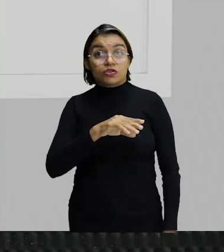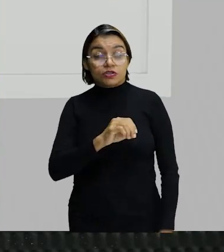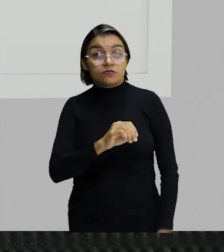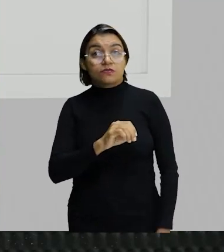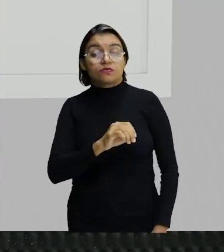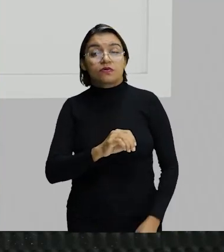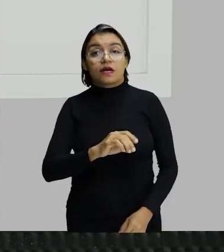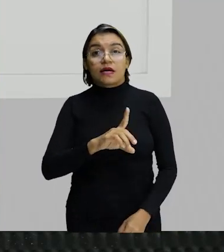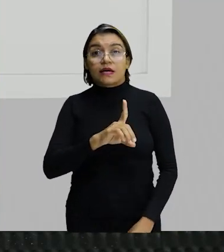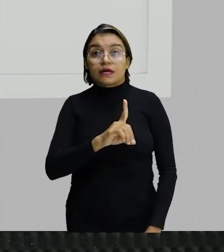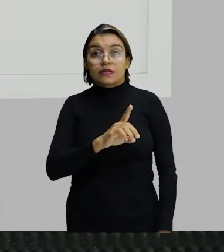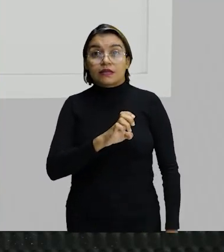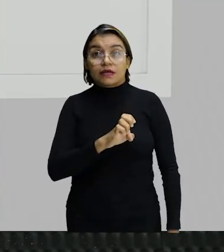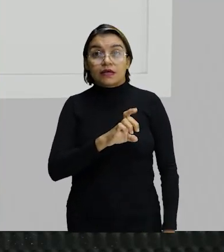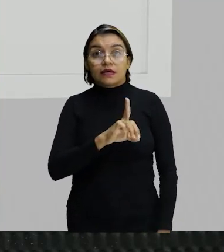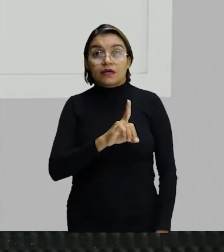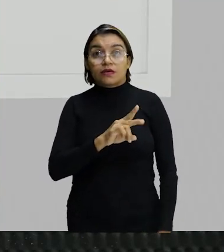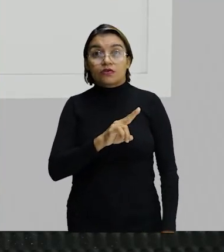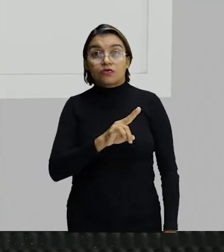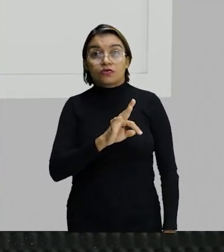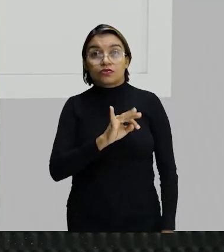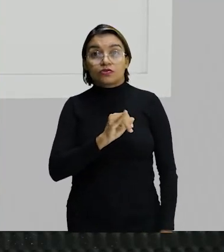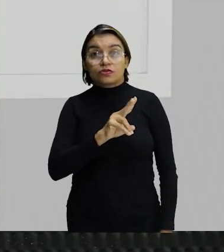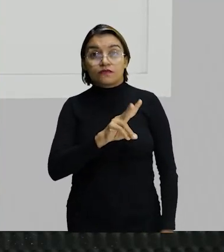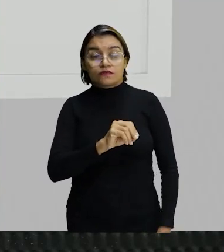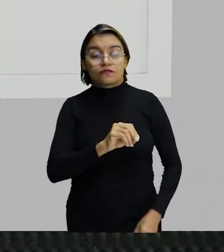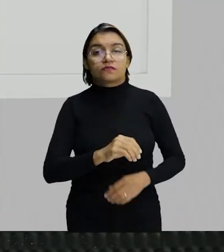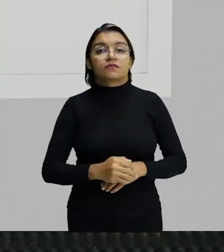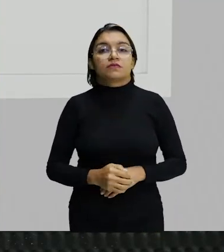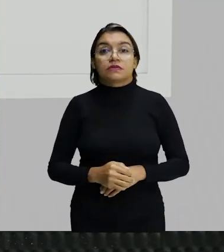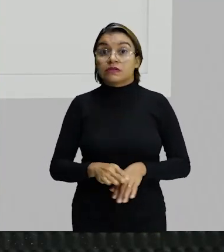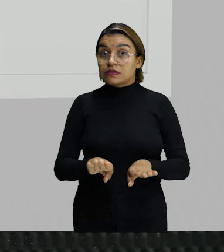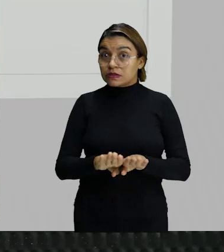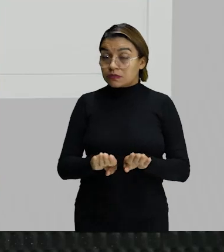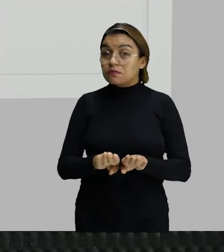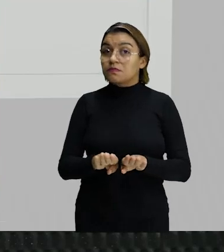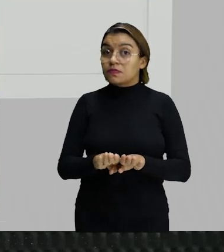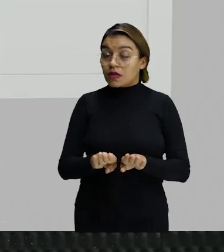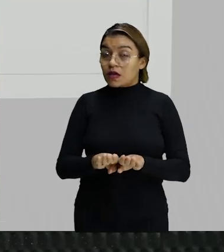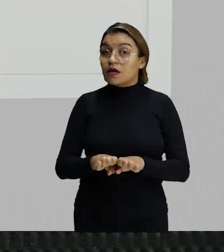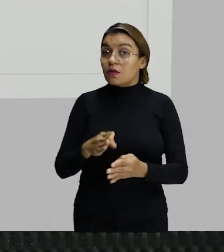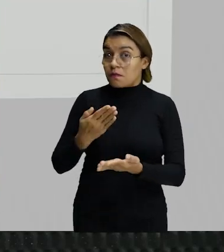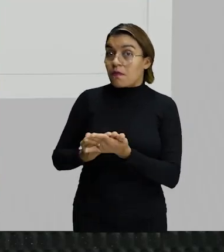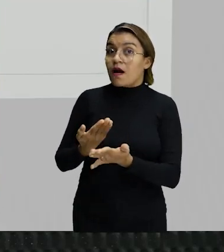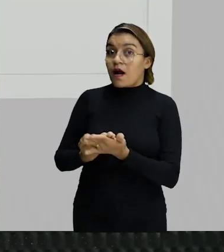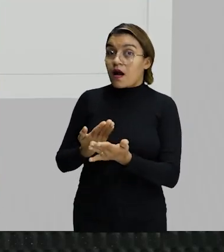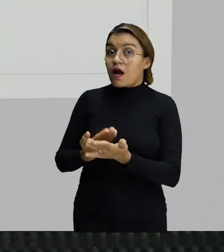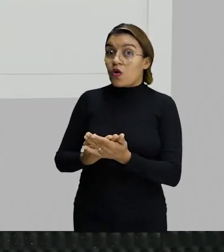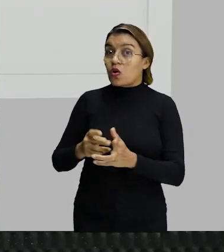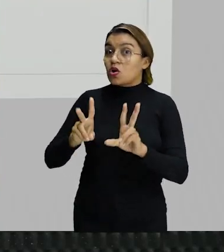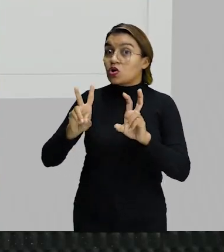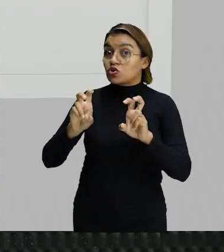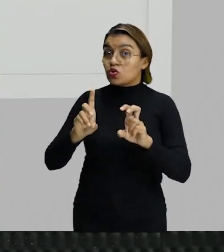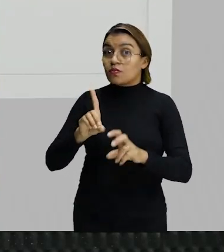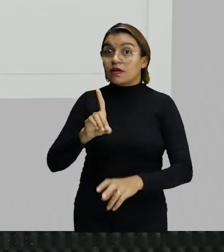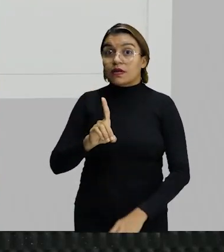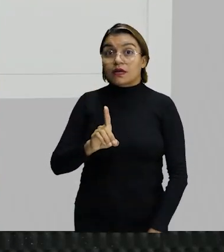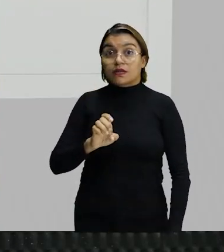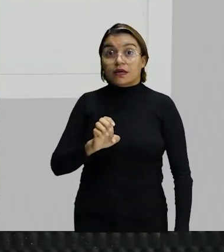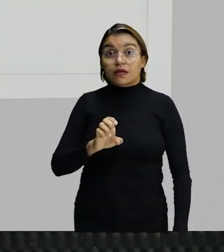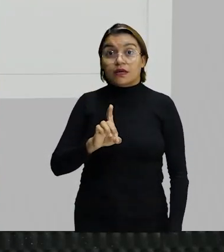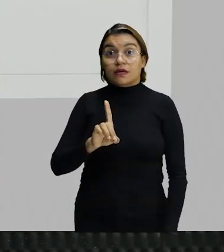certo? Então, veja só, nós também já temos uma aula sobre dedução aqui no